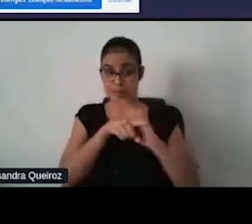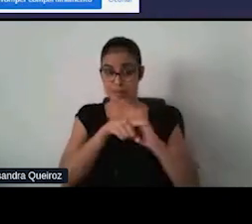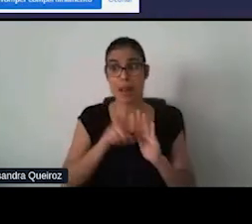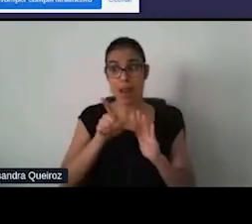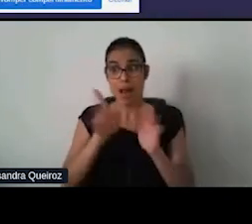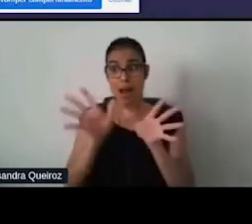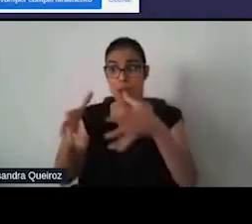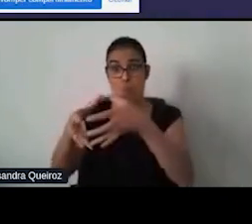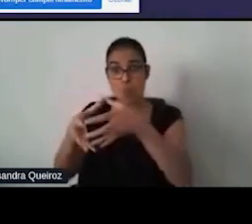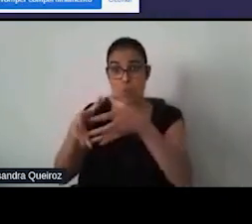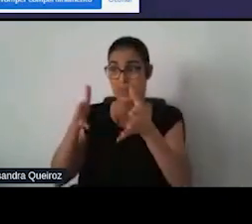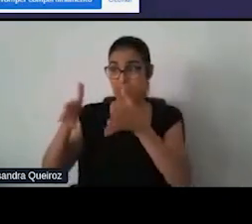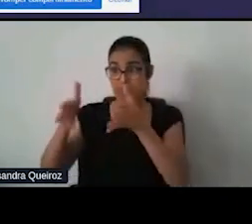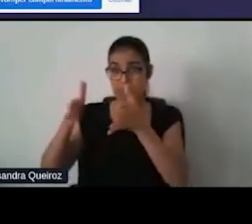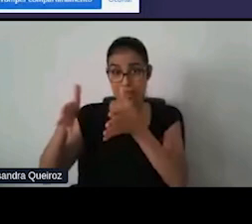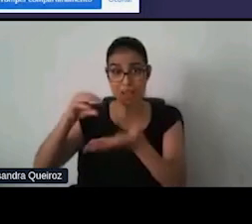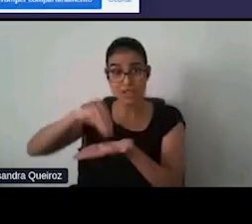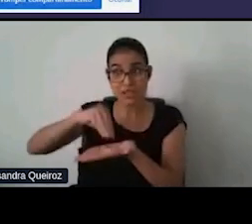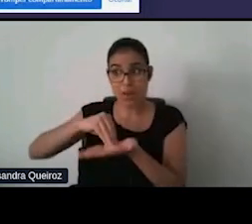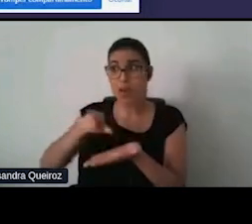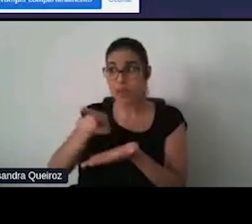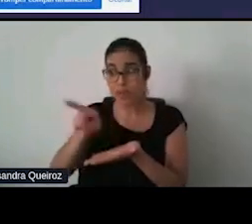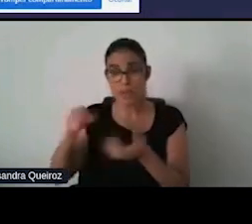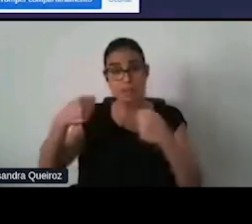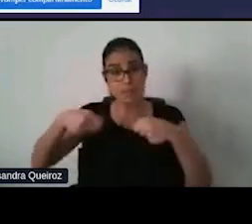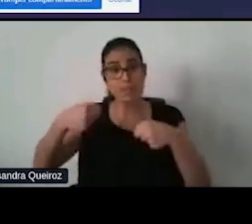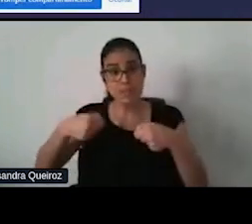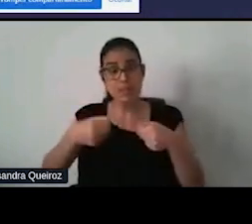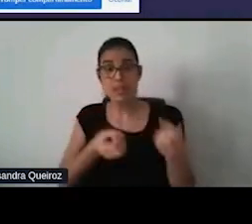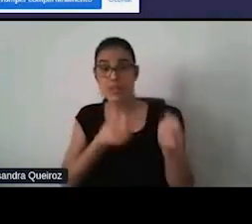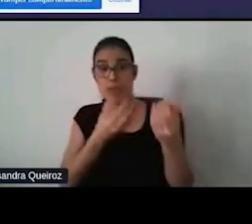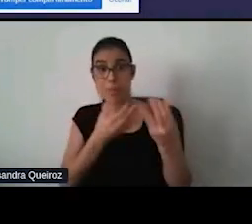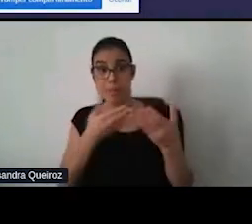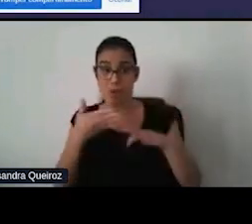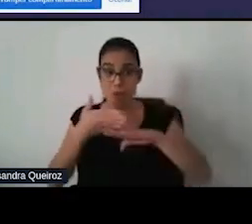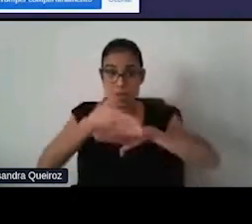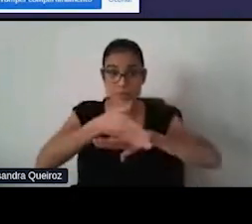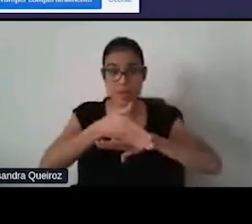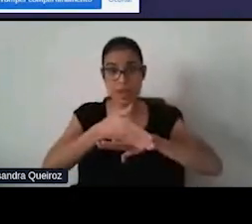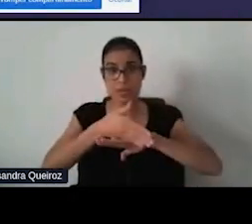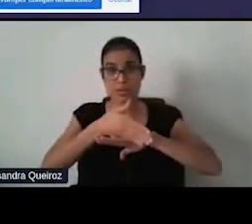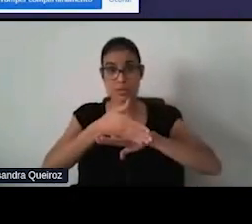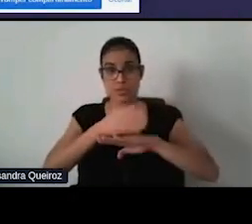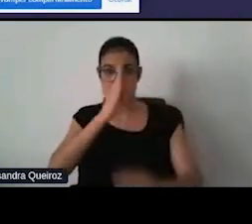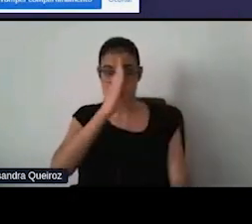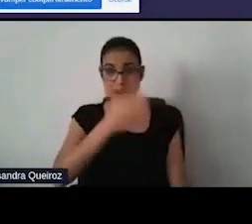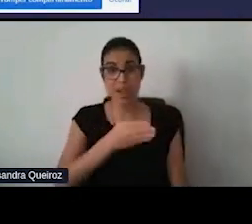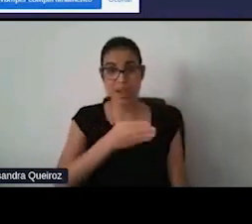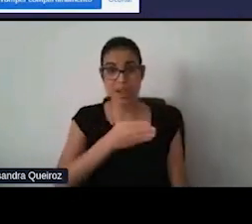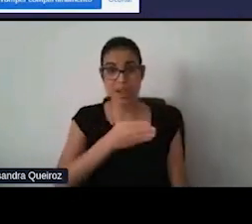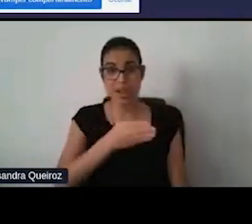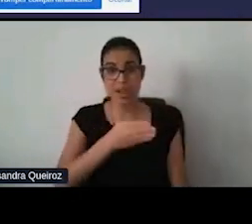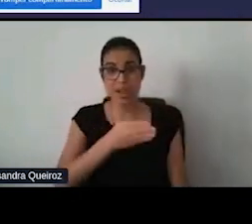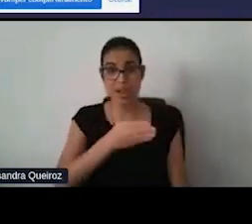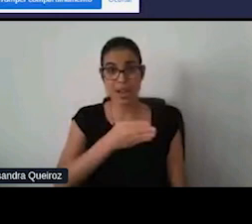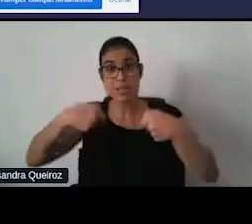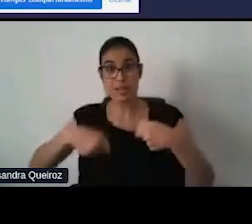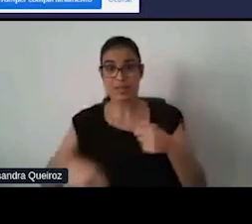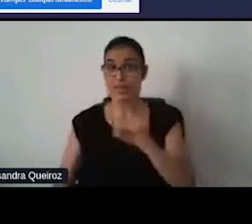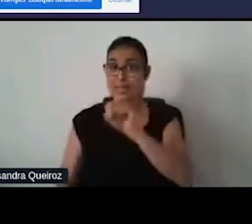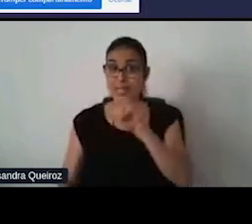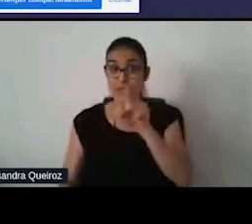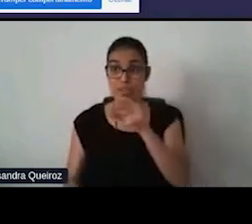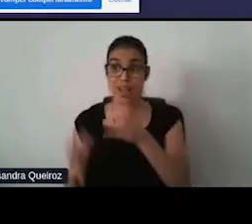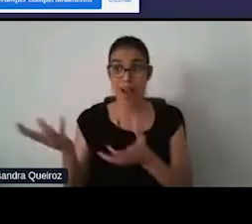está necessitando da informação, está necessitando conseguir ter acesso. Então, se você consegue ter esse